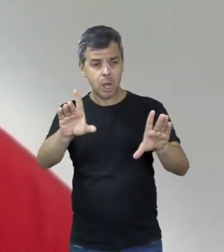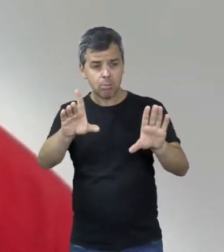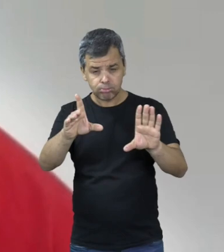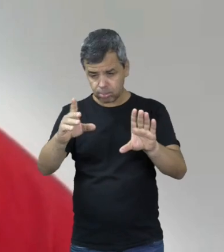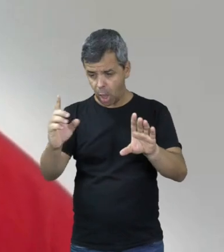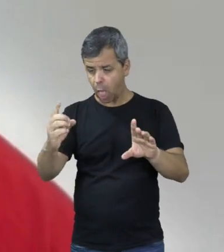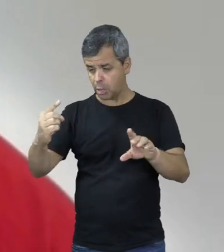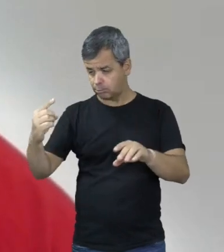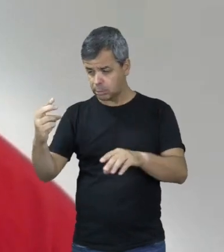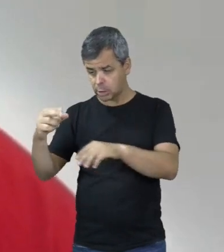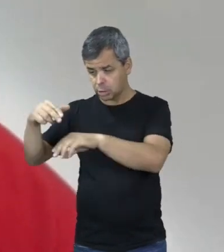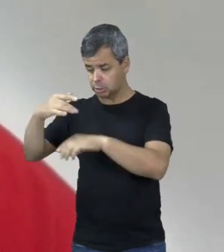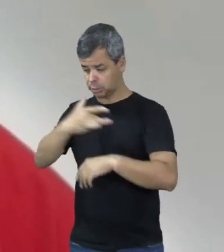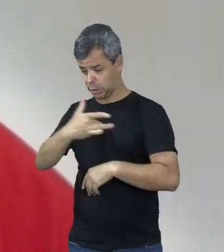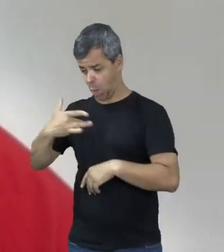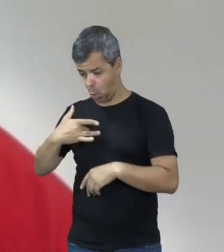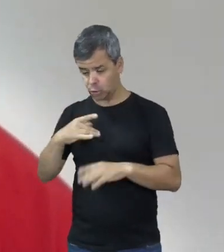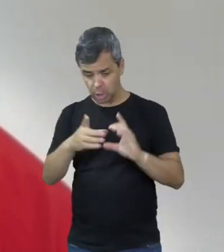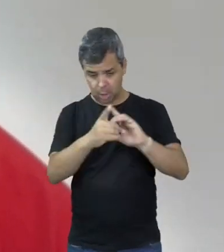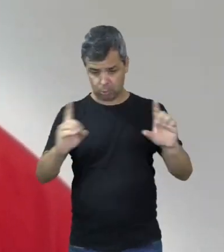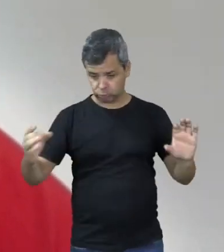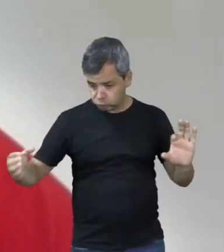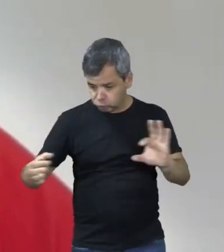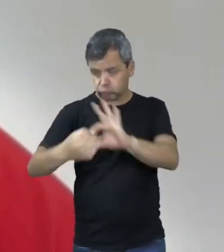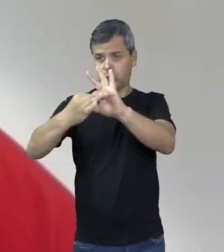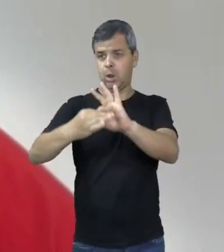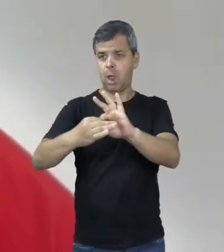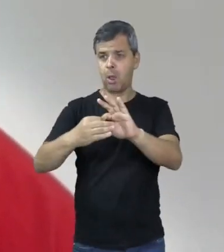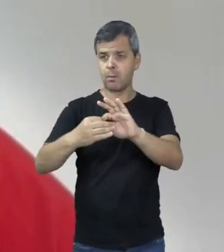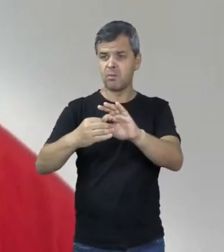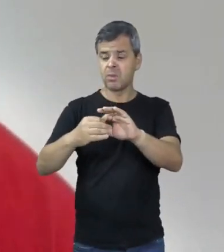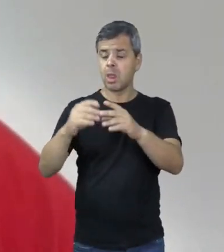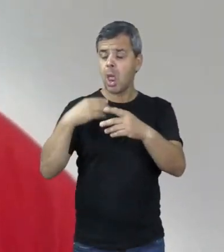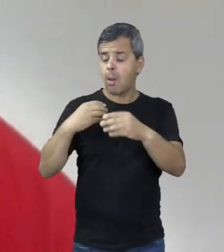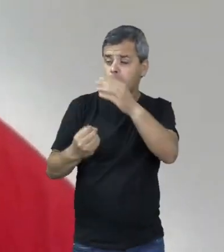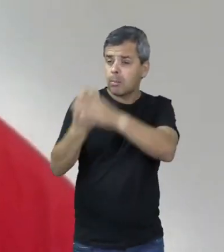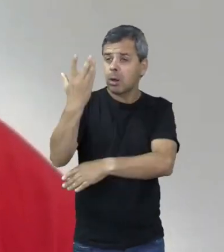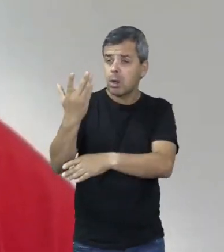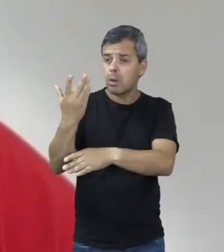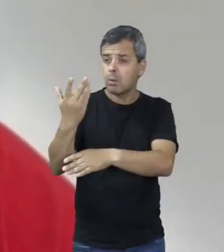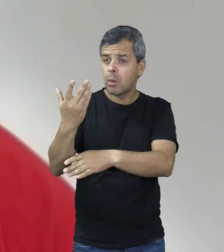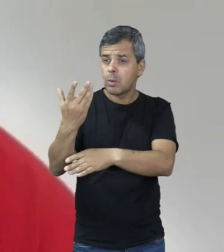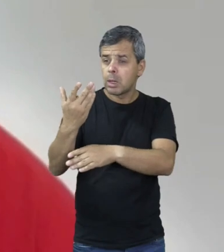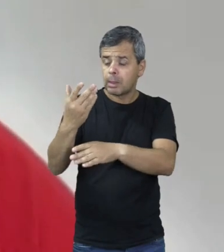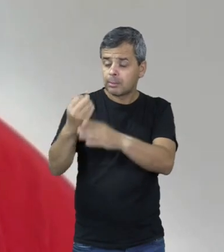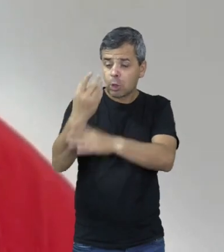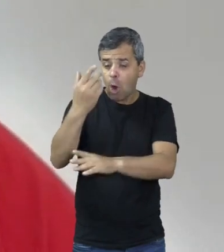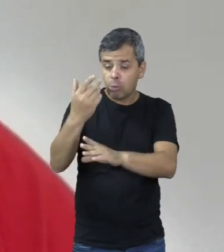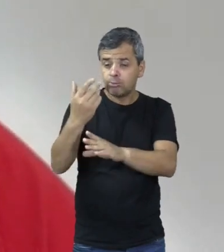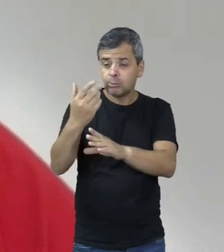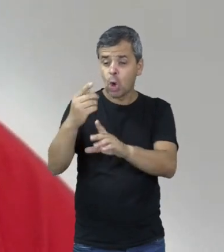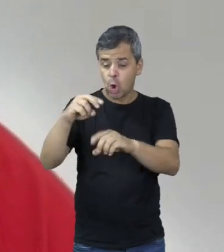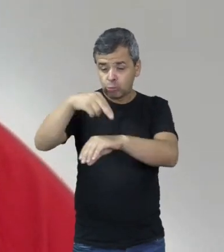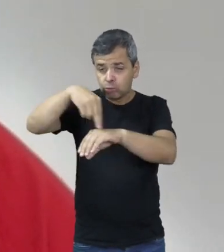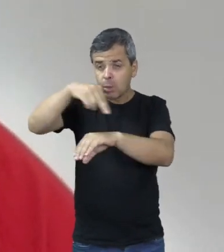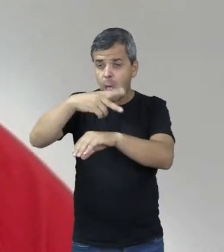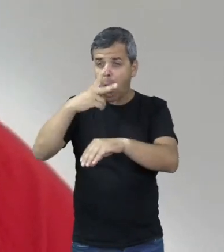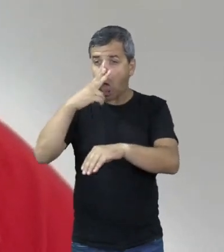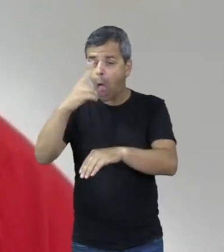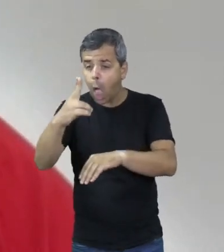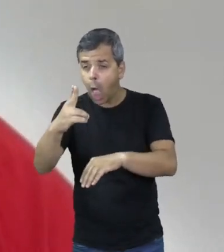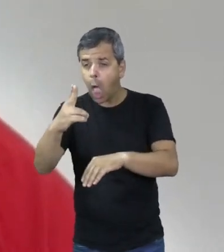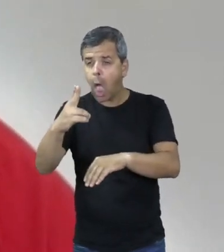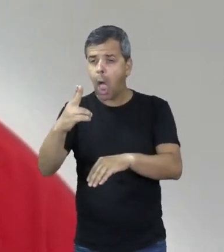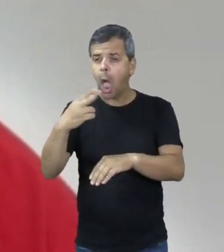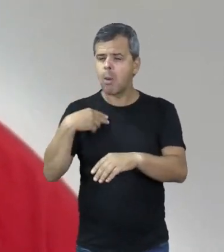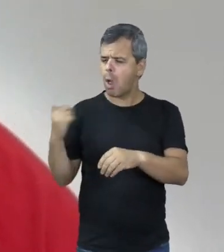precisam coexistir. Isso foi dito na 8ª Conferência Nacional de Saúde, que pariu o SUS, Então, eu acho que a gente está falando